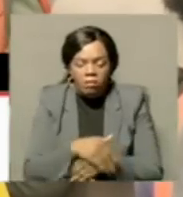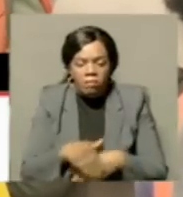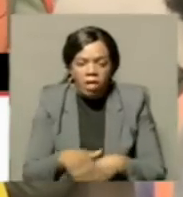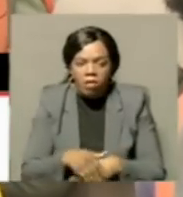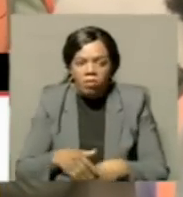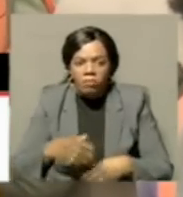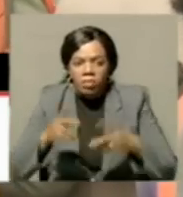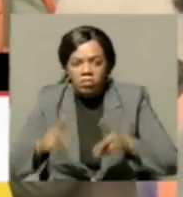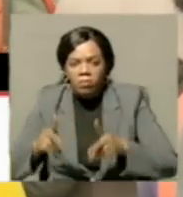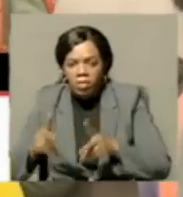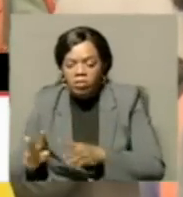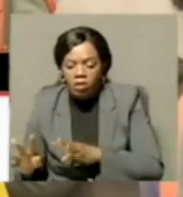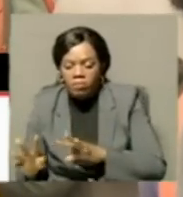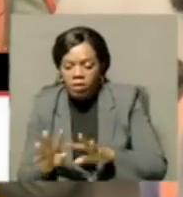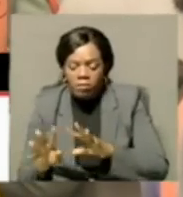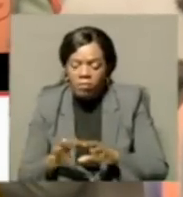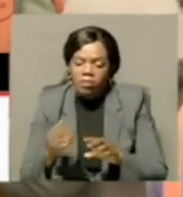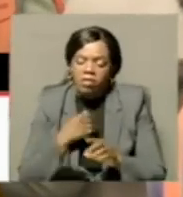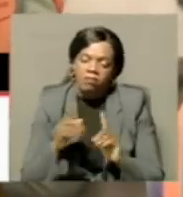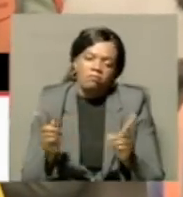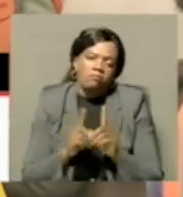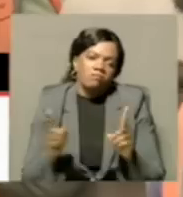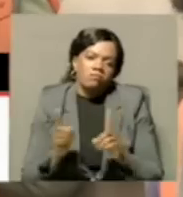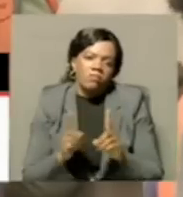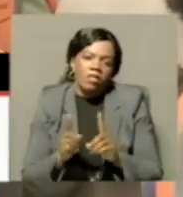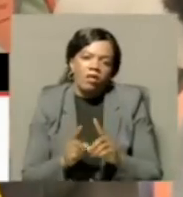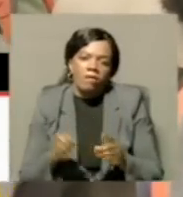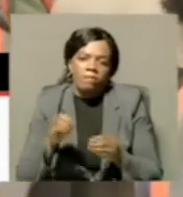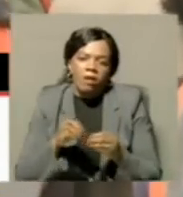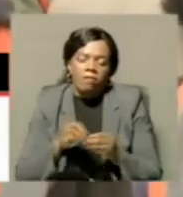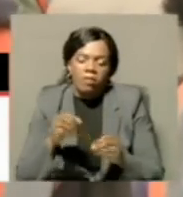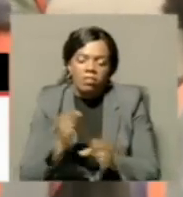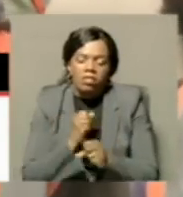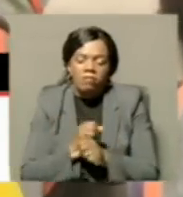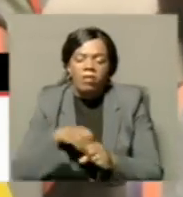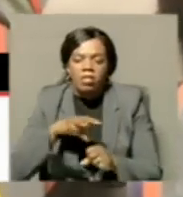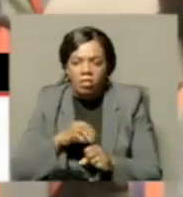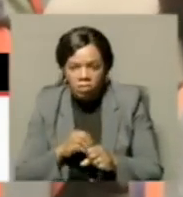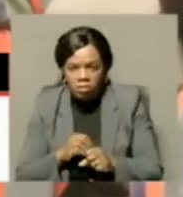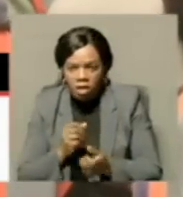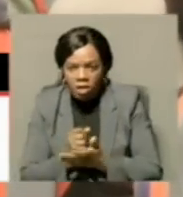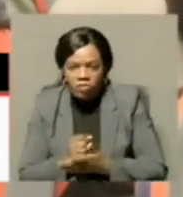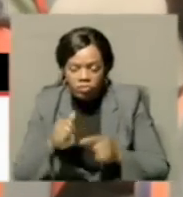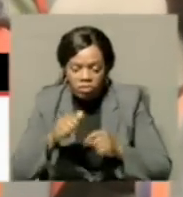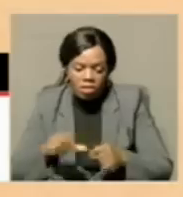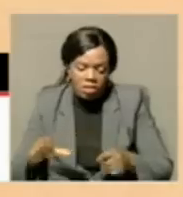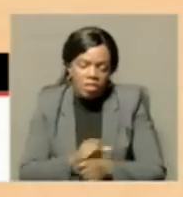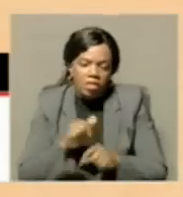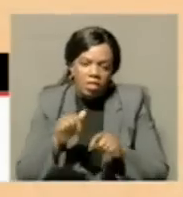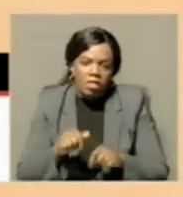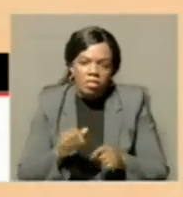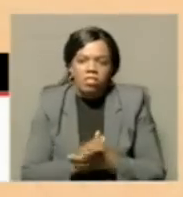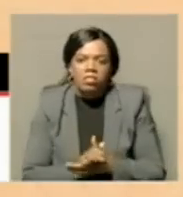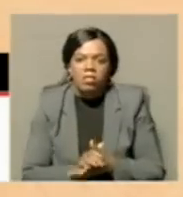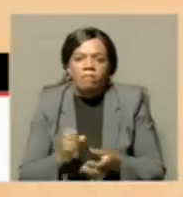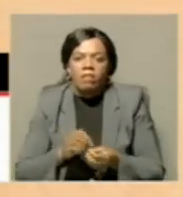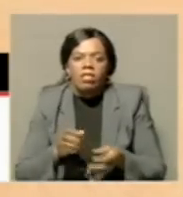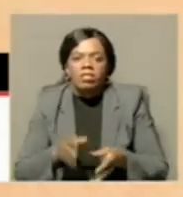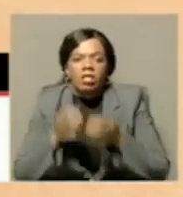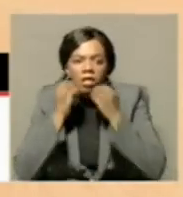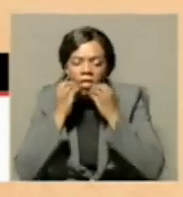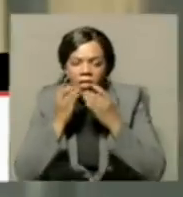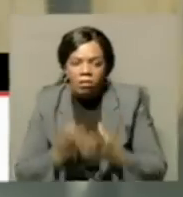mototáxi dos bairros adjacentes para a centralidade. Muito mais o nosso trabalho nos favorece dentro da centralidade. Ainda assim,